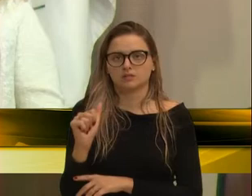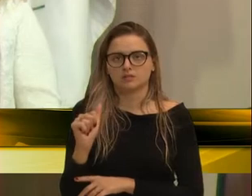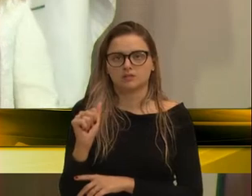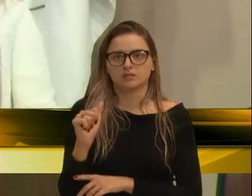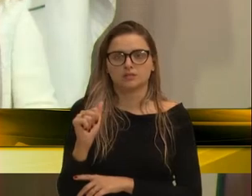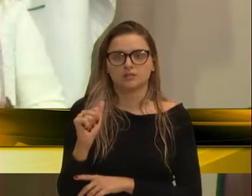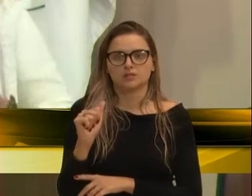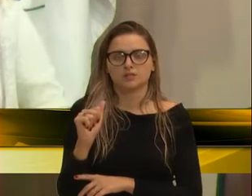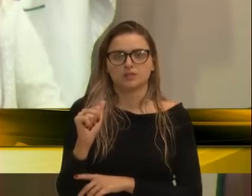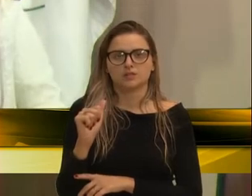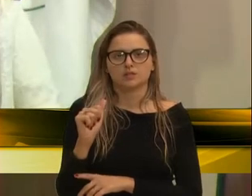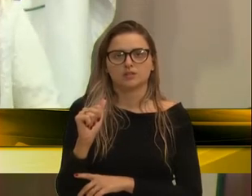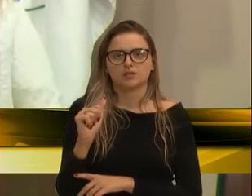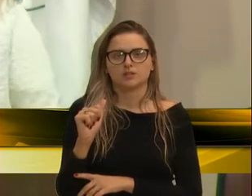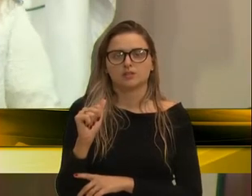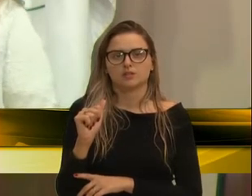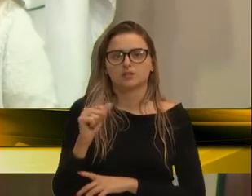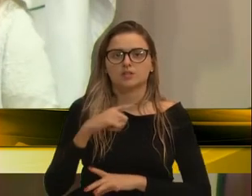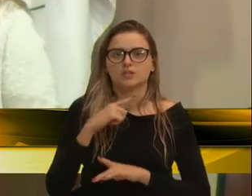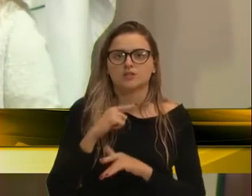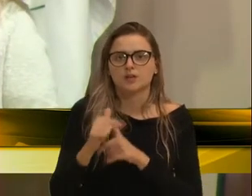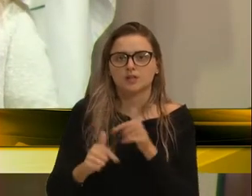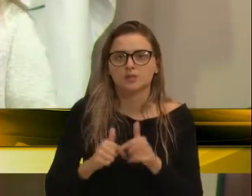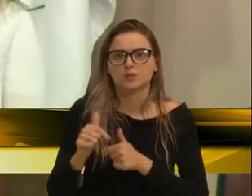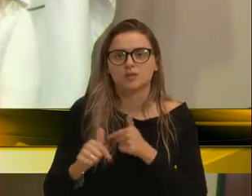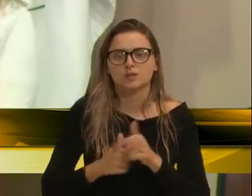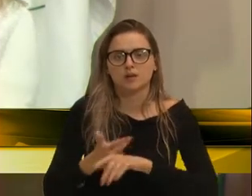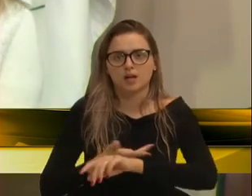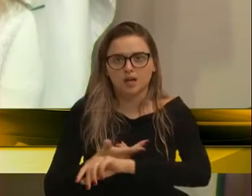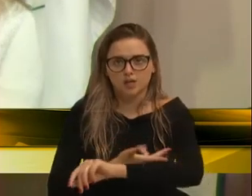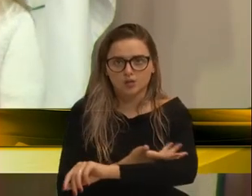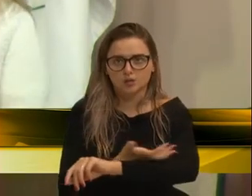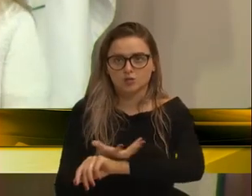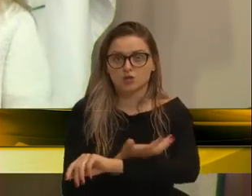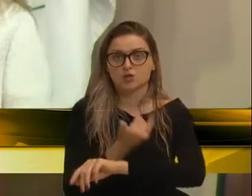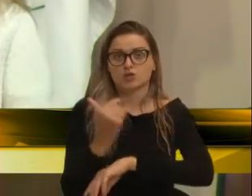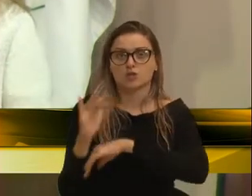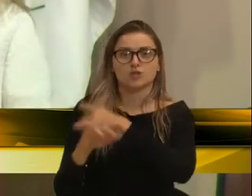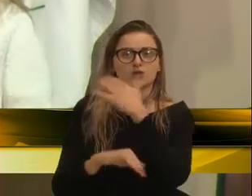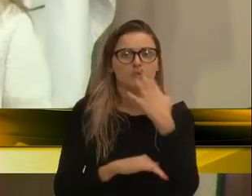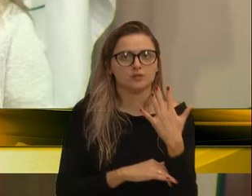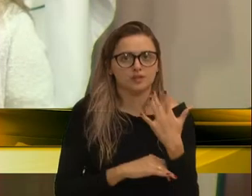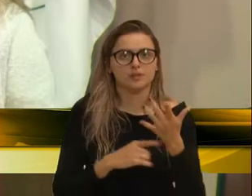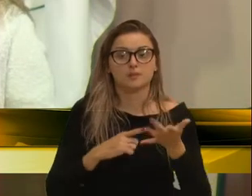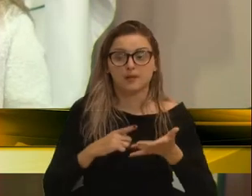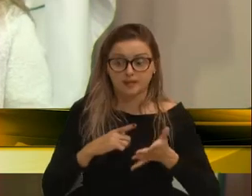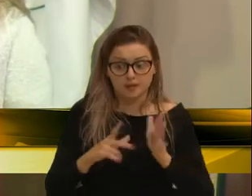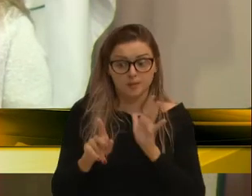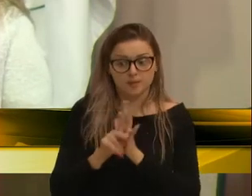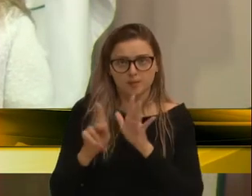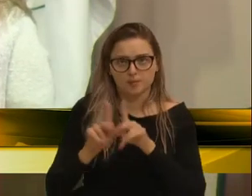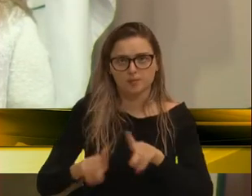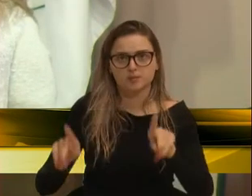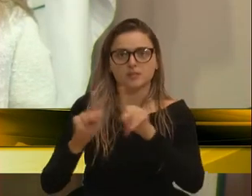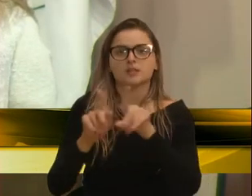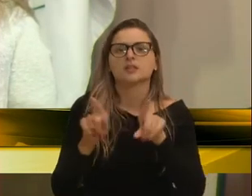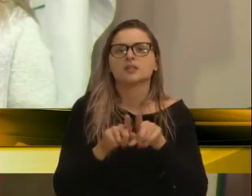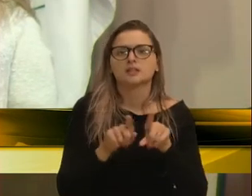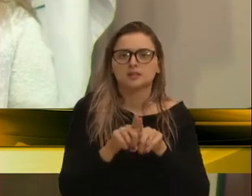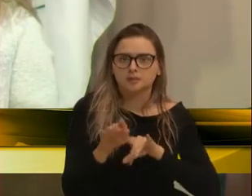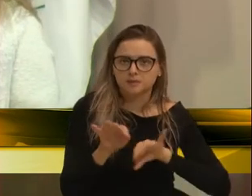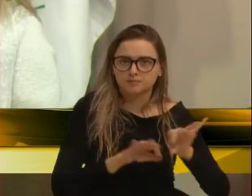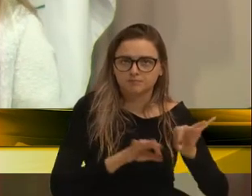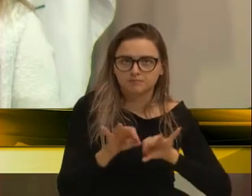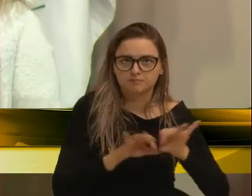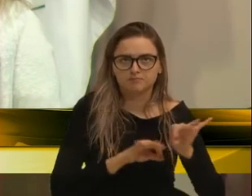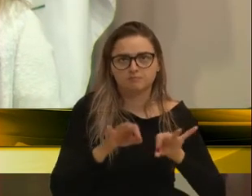na medida que ela tivesse um serviço de roçada para oferecer à população, e pavimentação